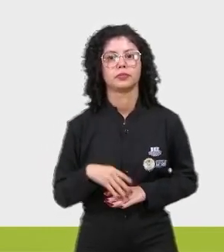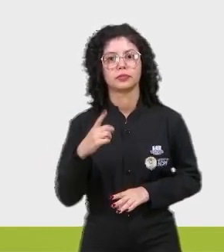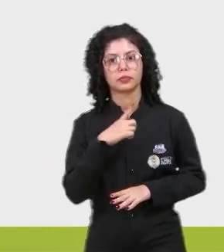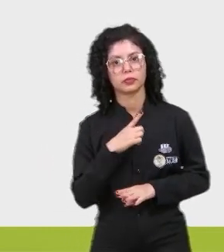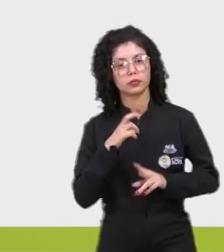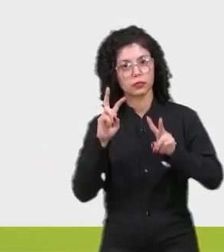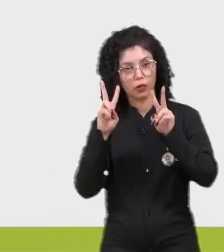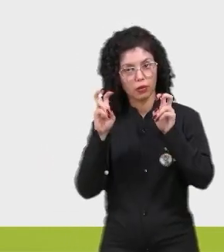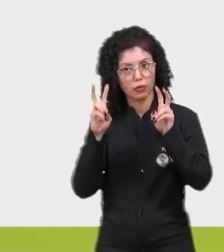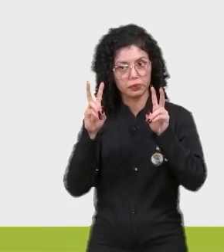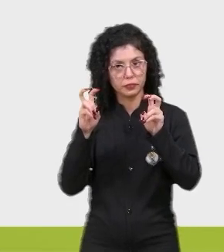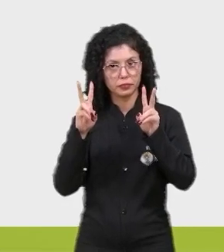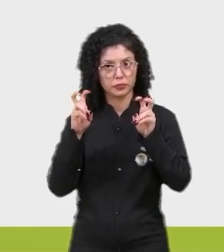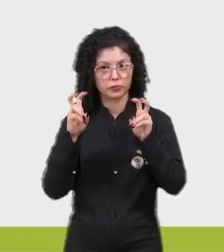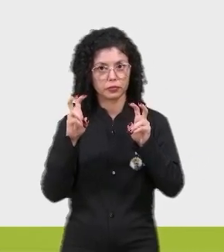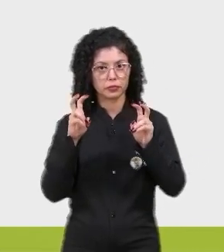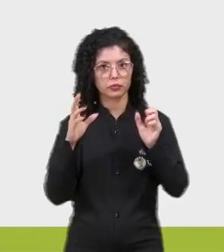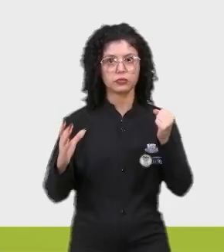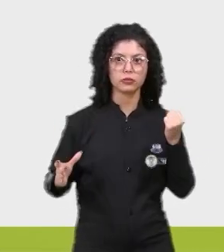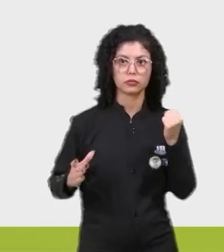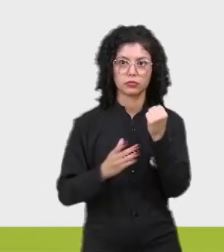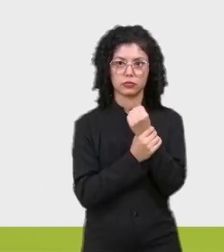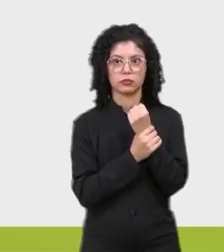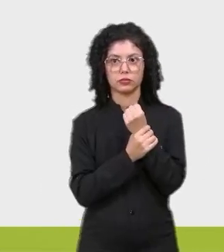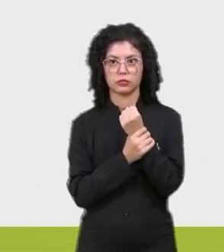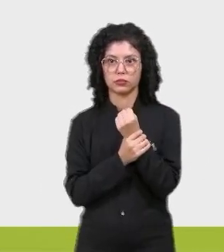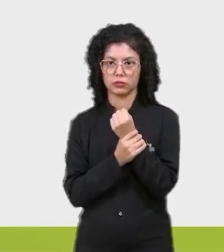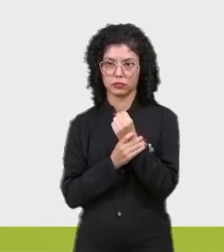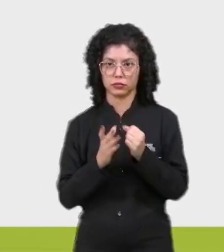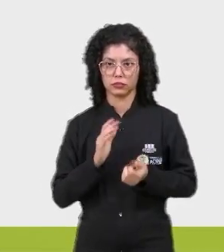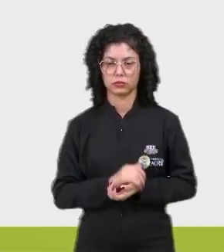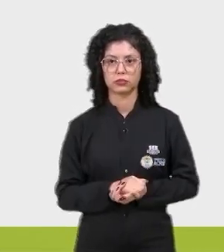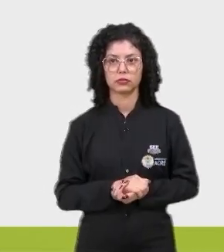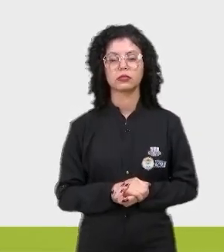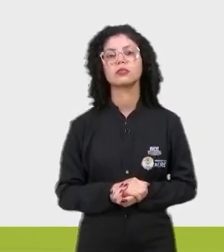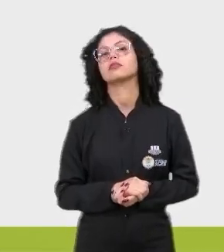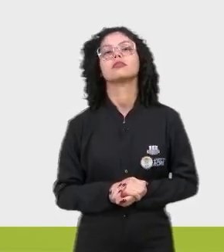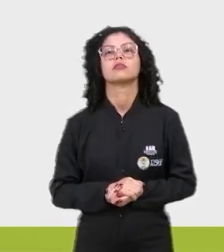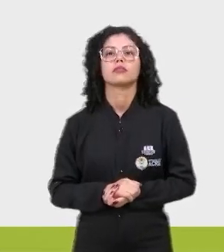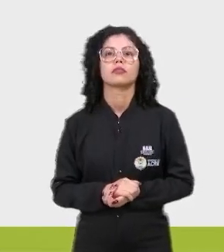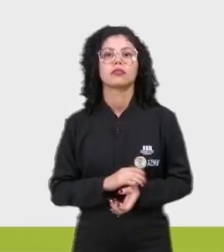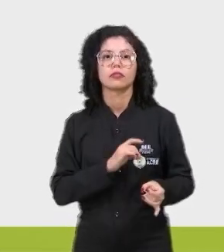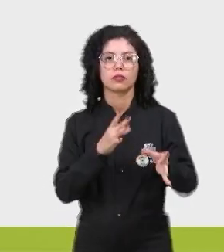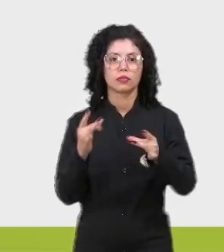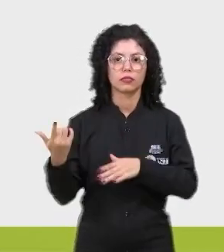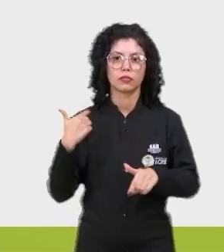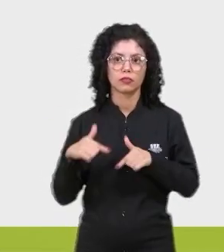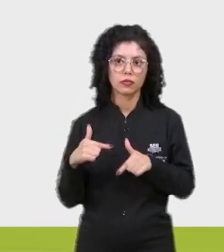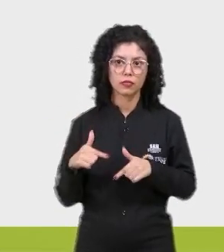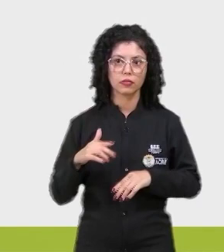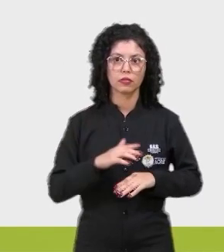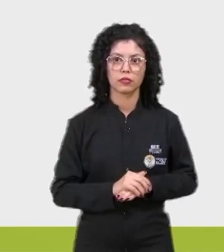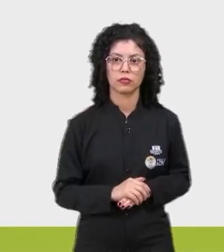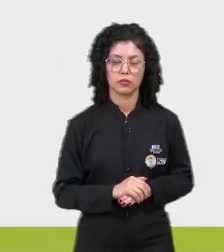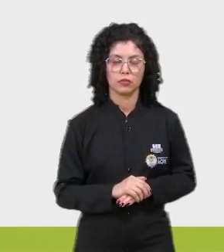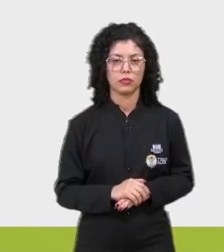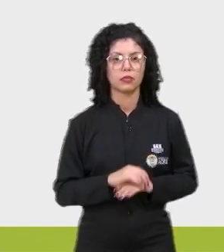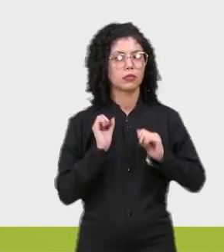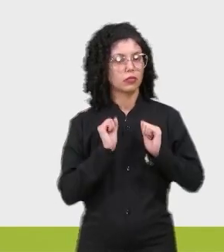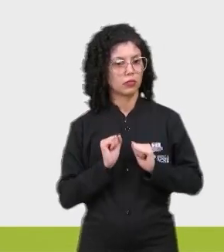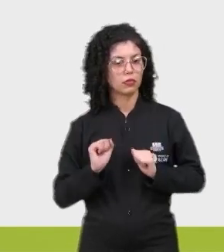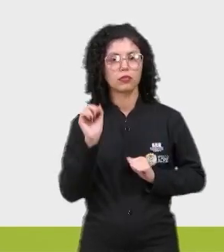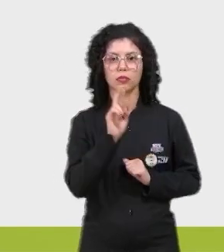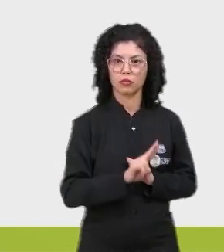um tema sobre segurança no mercado de trabalho.